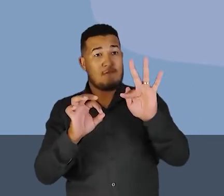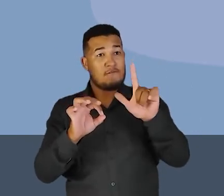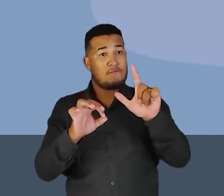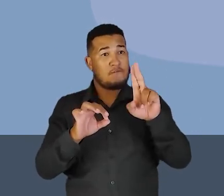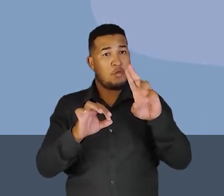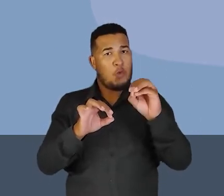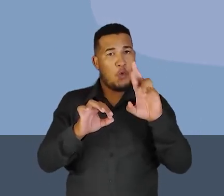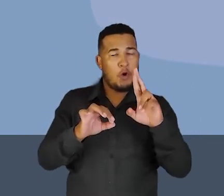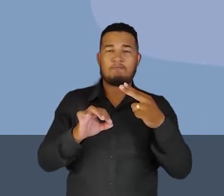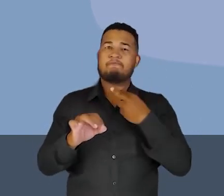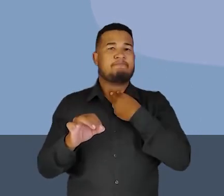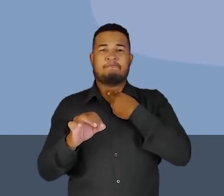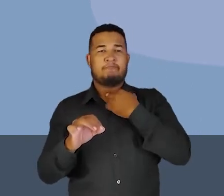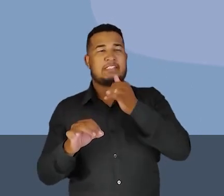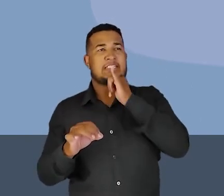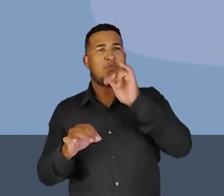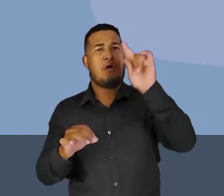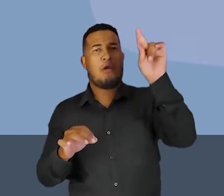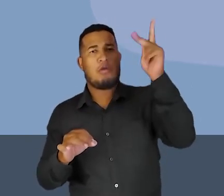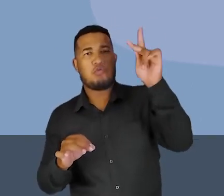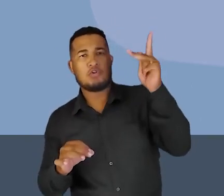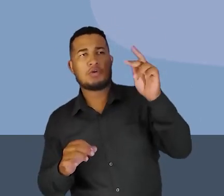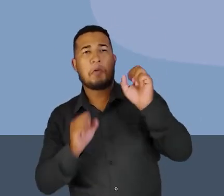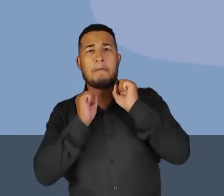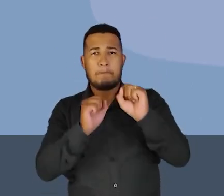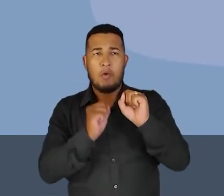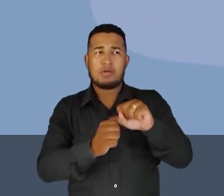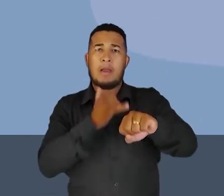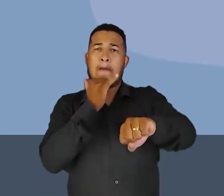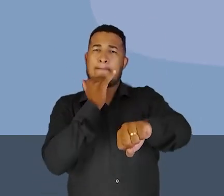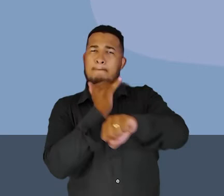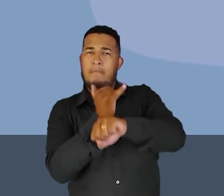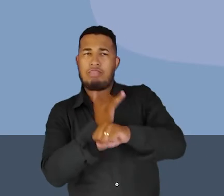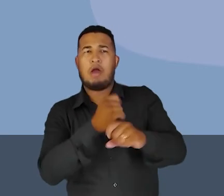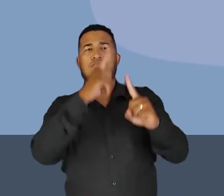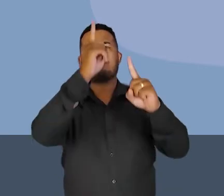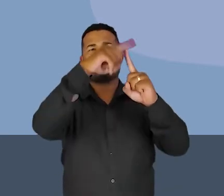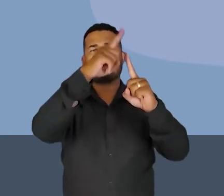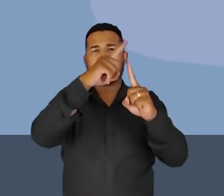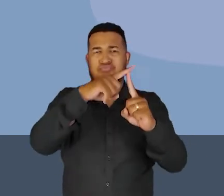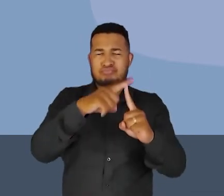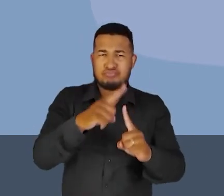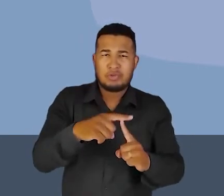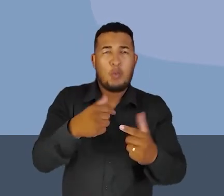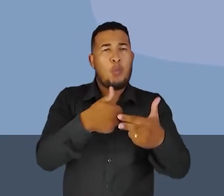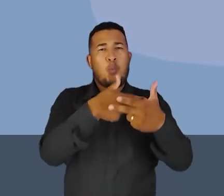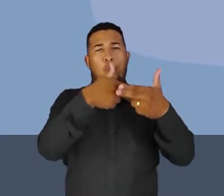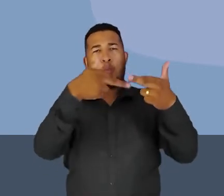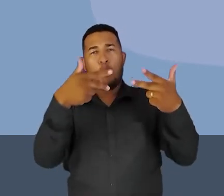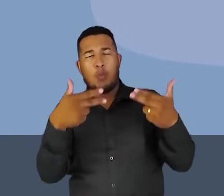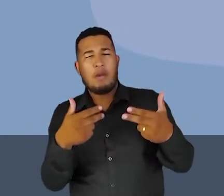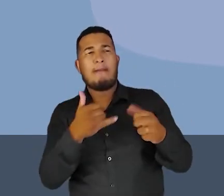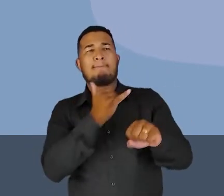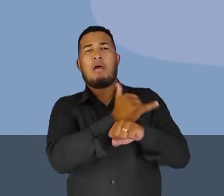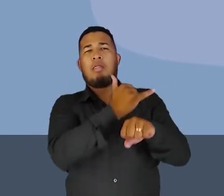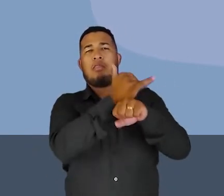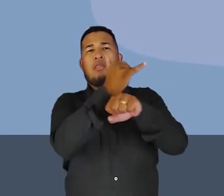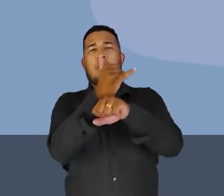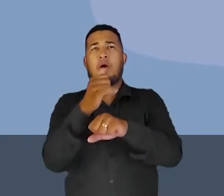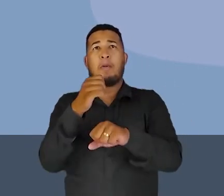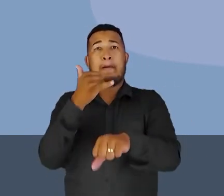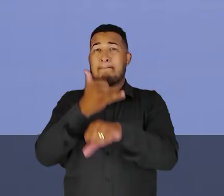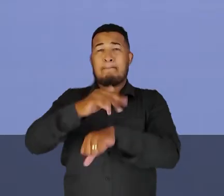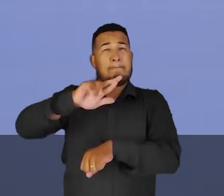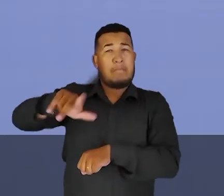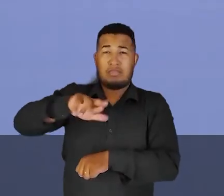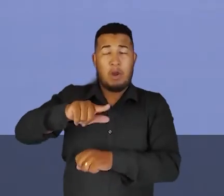ser ligado ao hidrogênio, a metais alcalinos terrosos, metais de transição, a metal. Olha